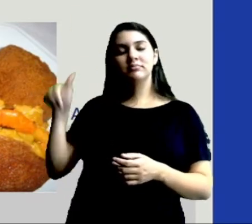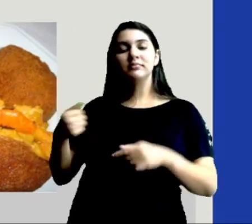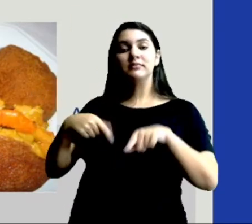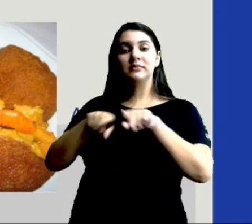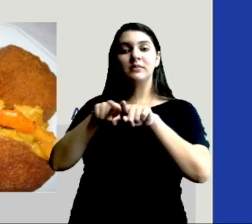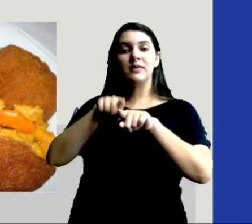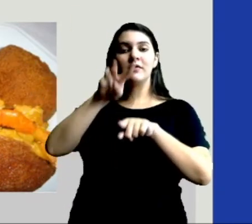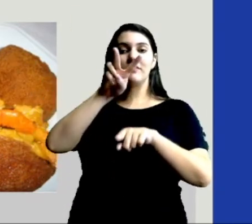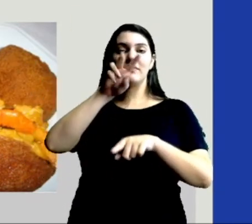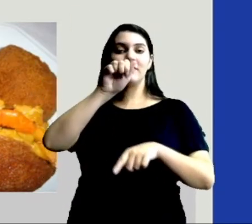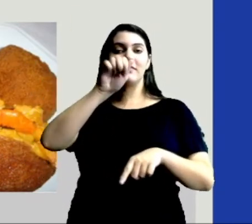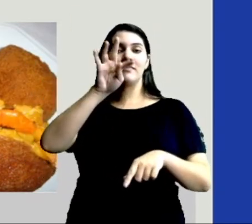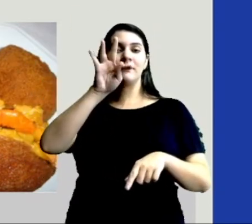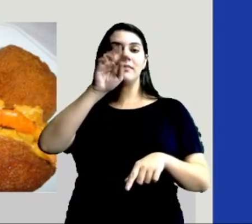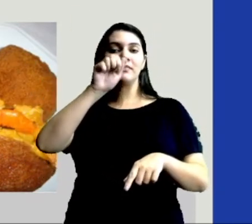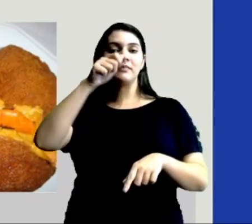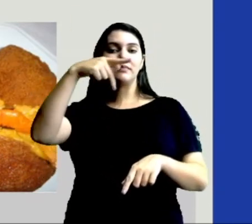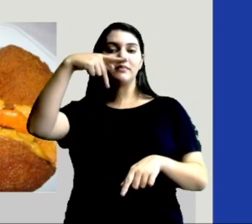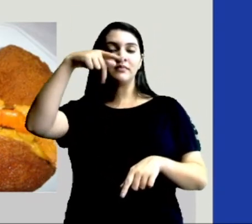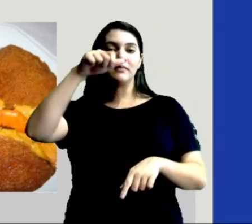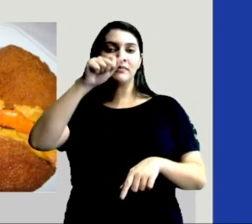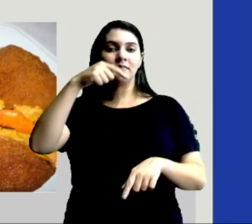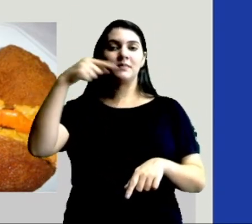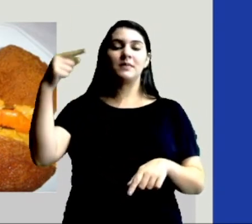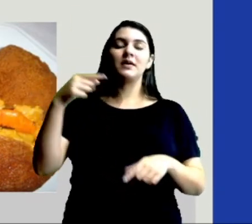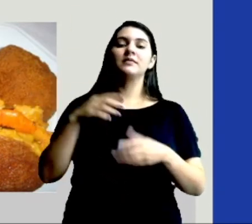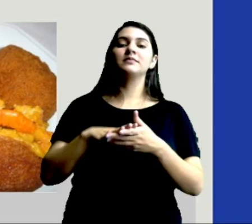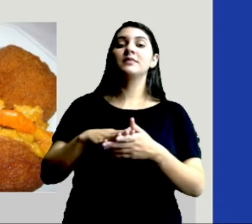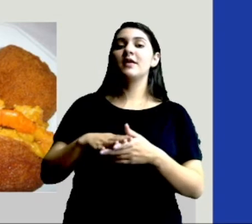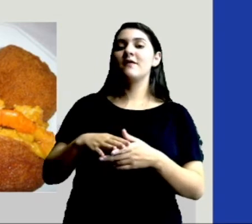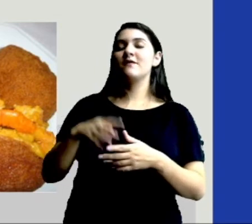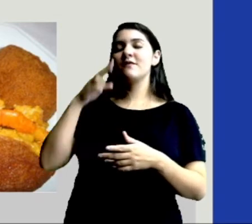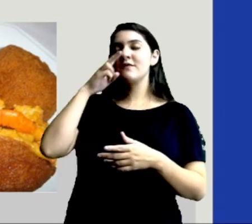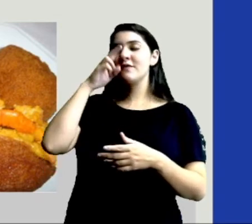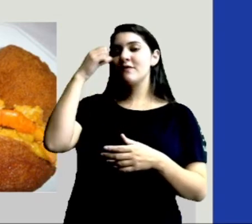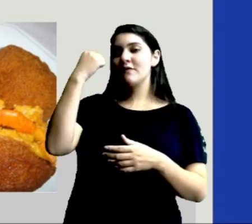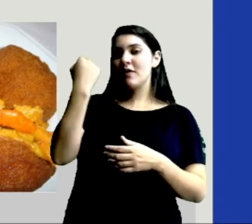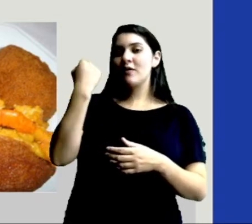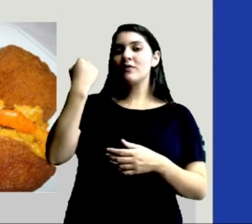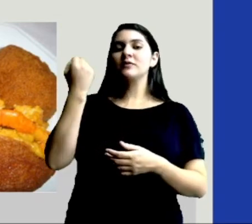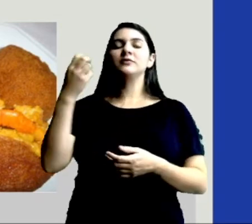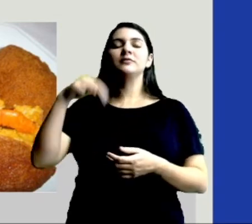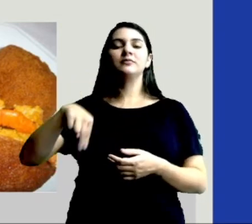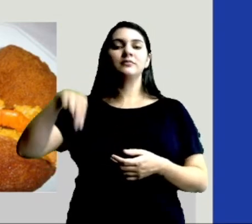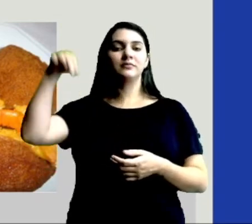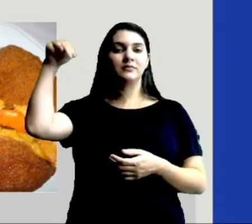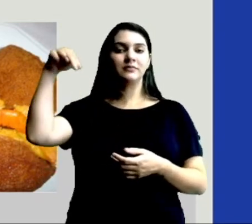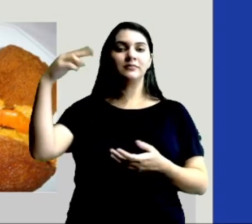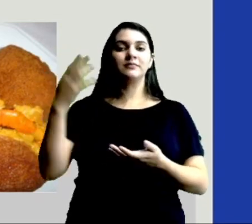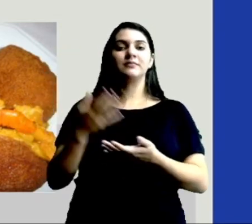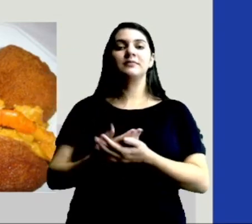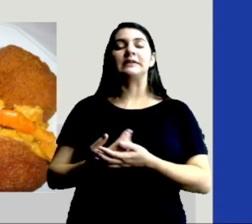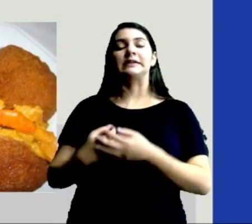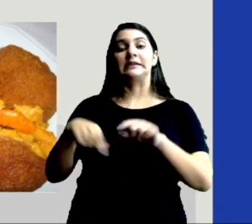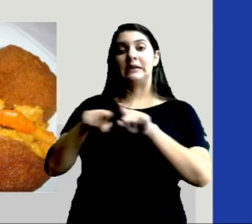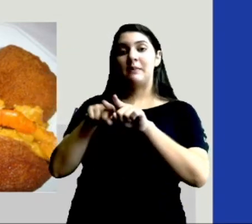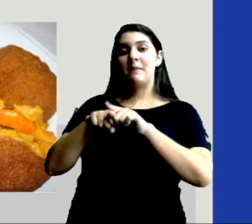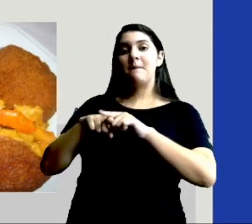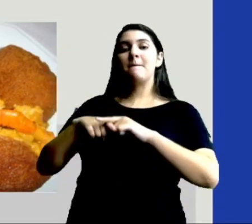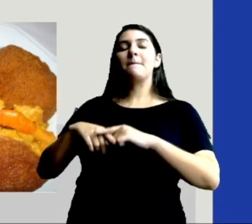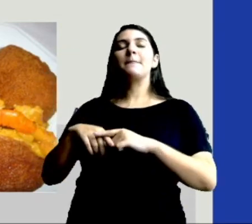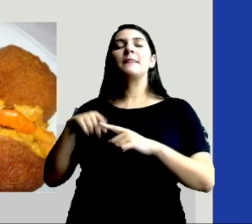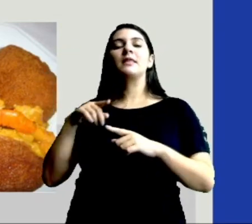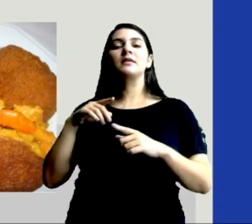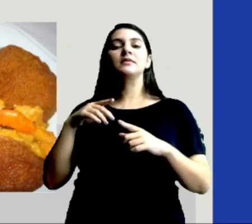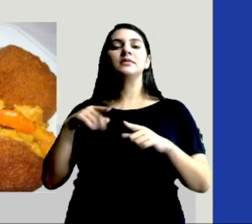vatapá, que é também bem forte no Nordeste, né? Mais precisamente na Bahia.